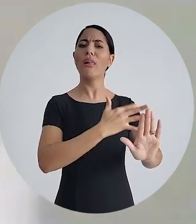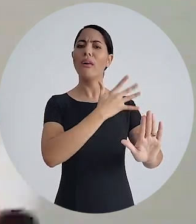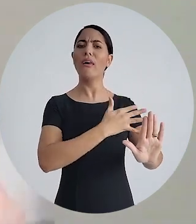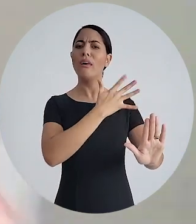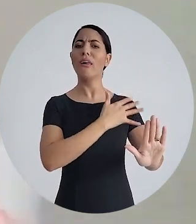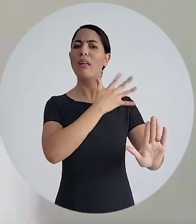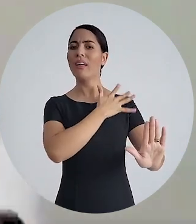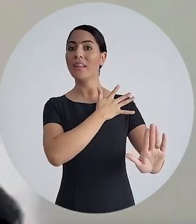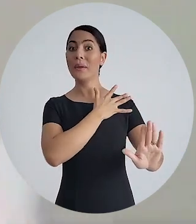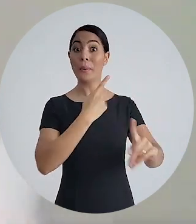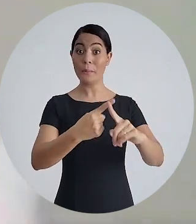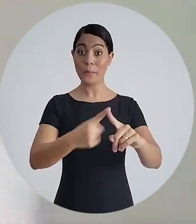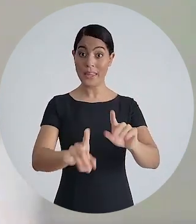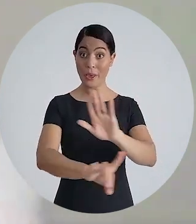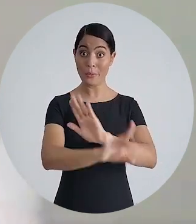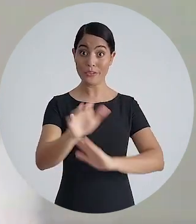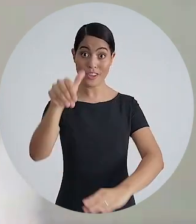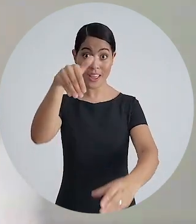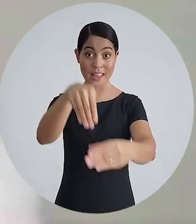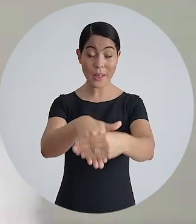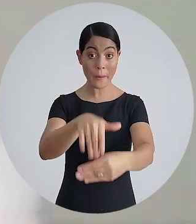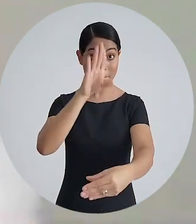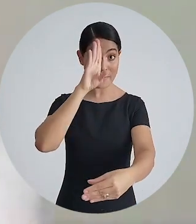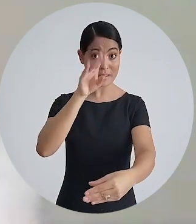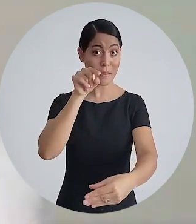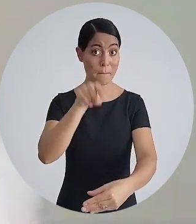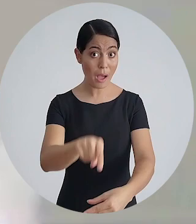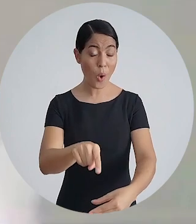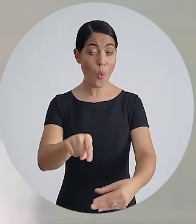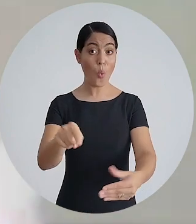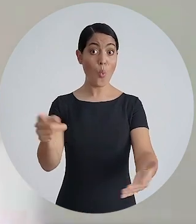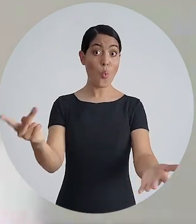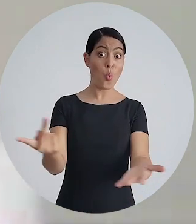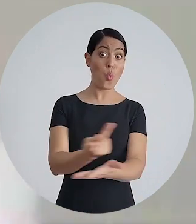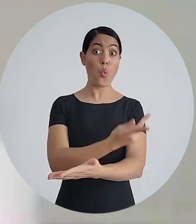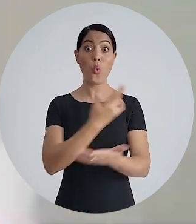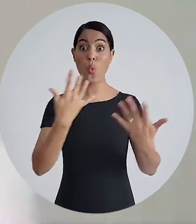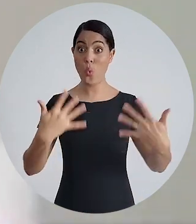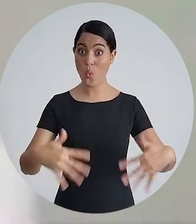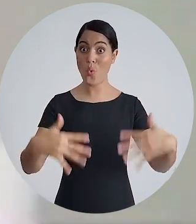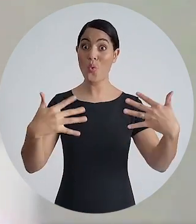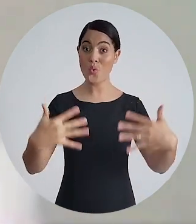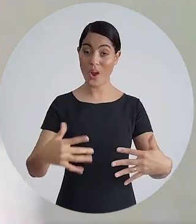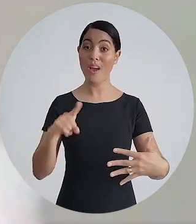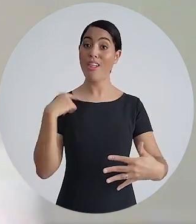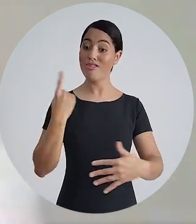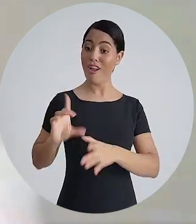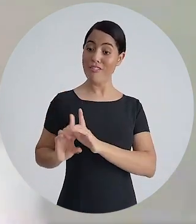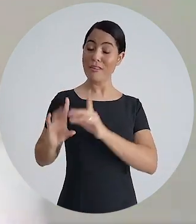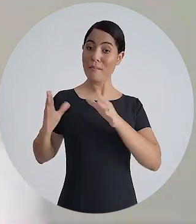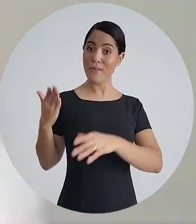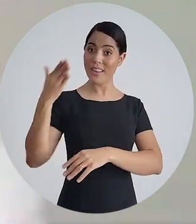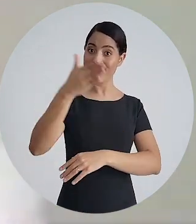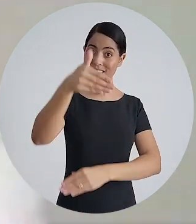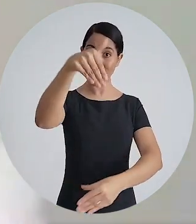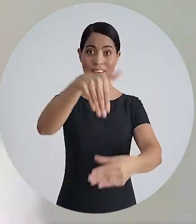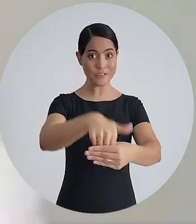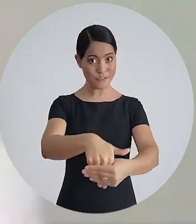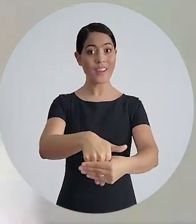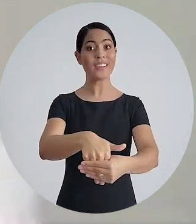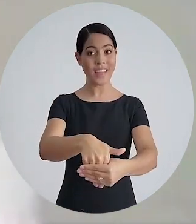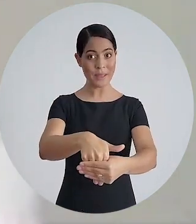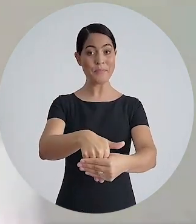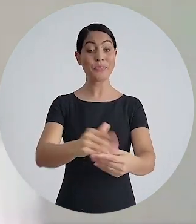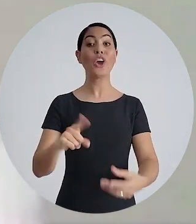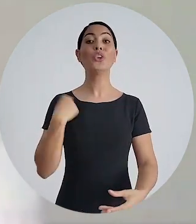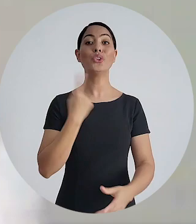dia das eleições é apenas o ápice do exercício da nossa democracia,